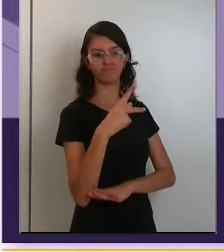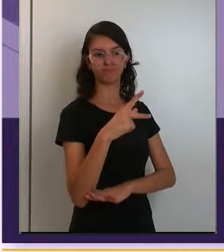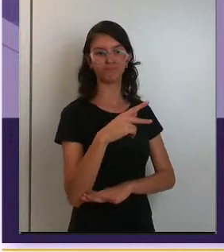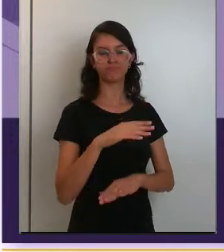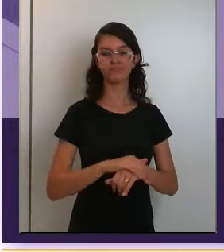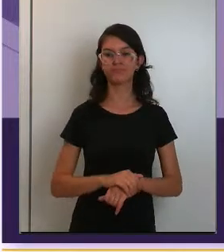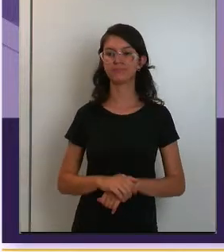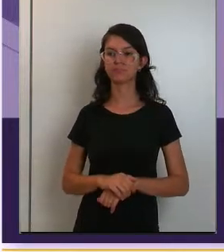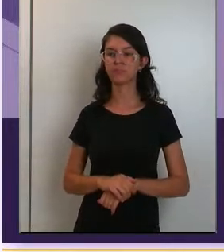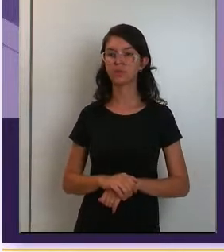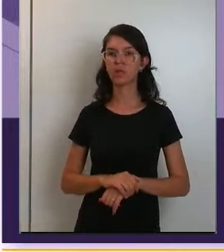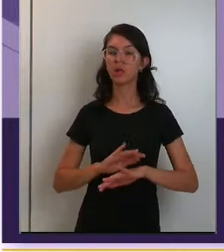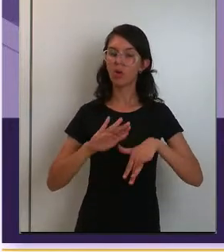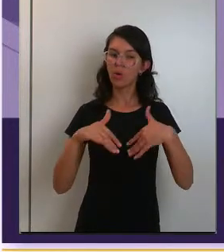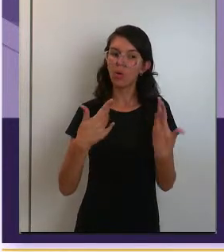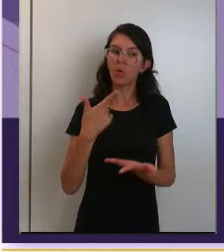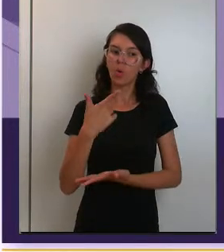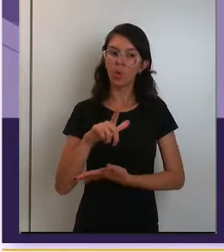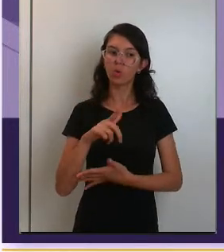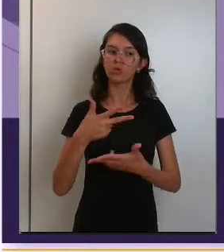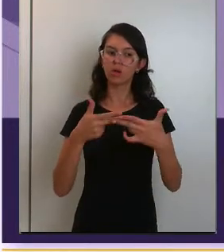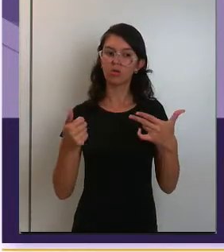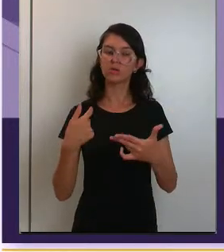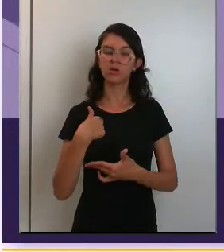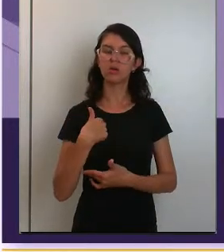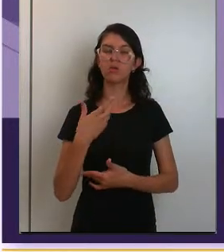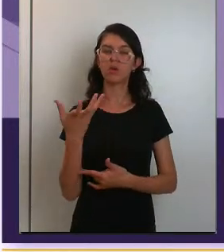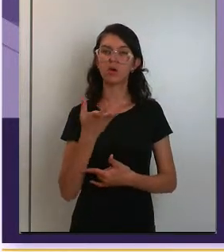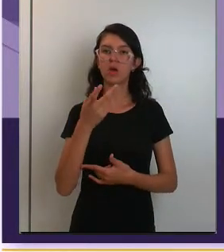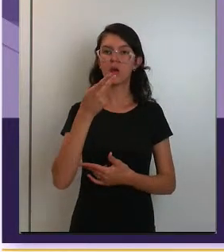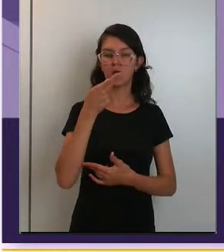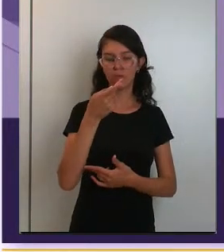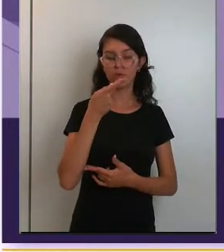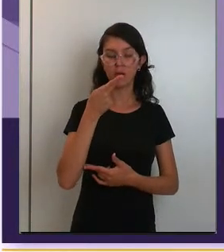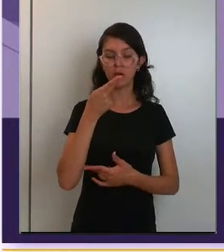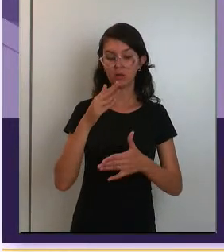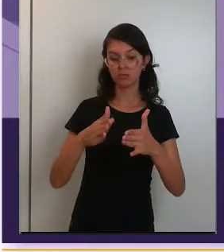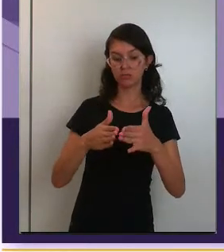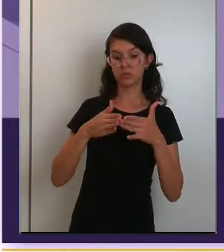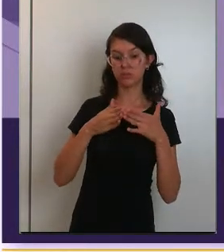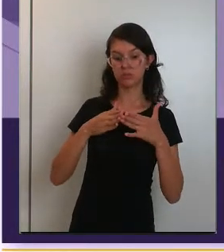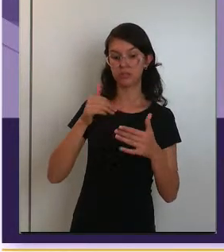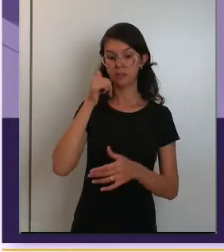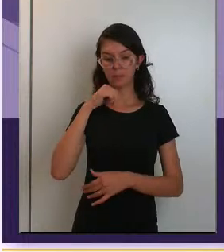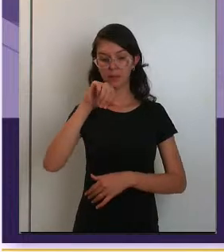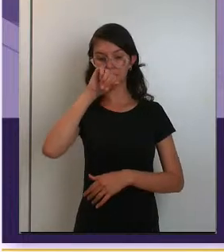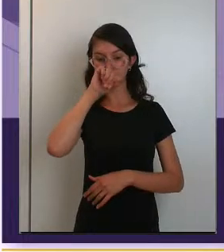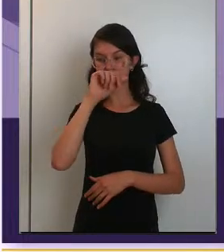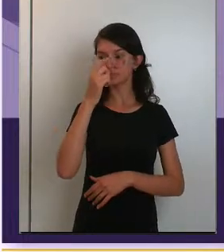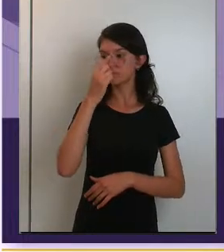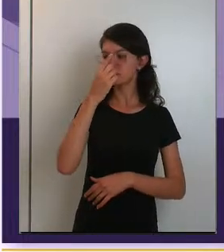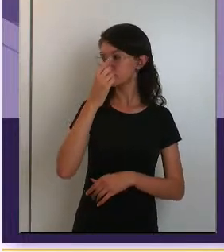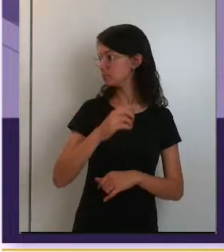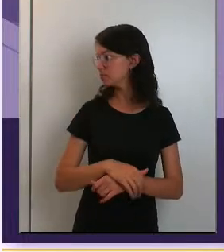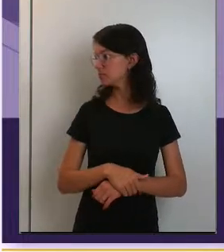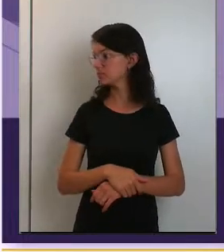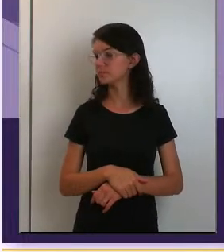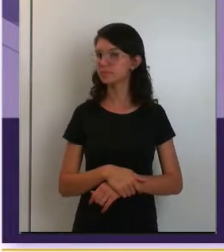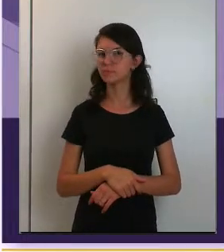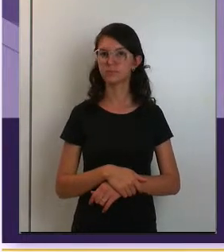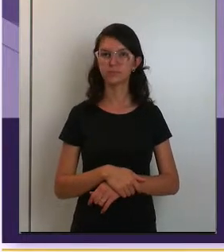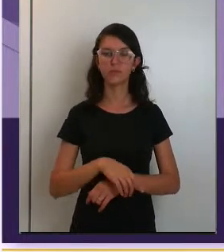queria mencionar aqui são os reflexos da licença maternidade. O mero usufruto de um